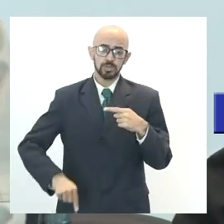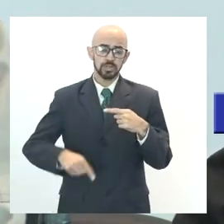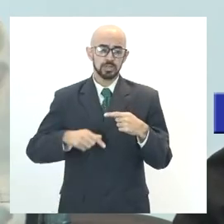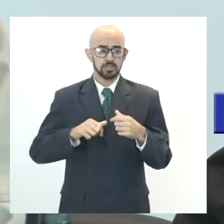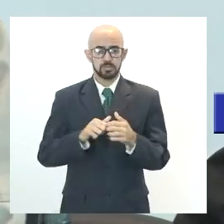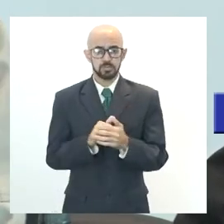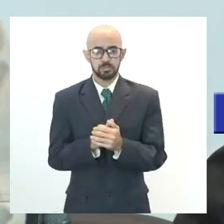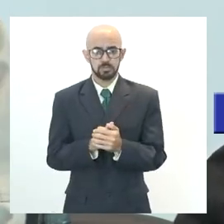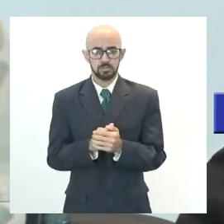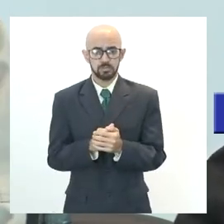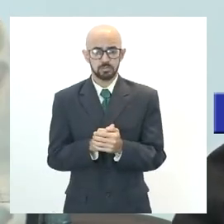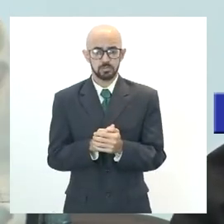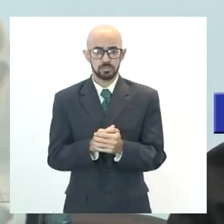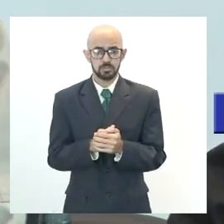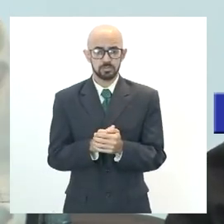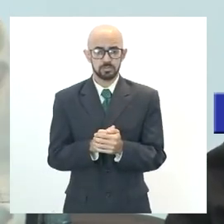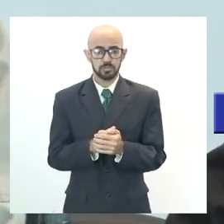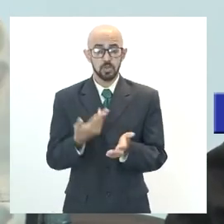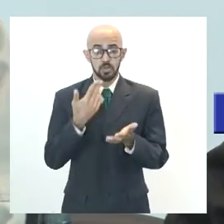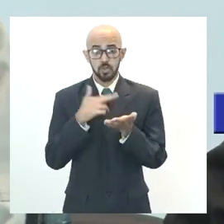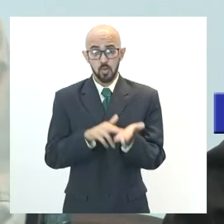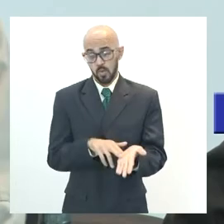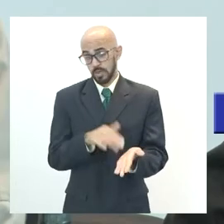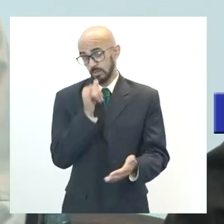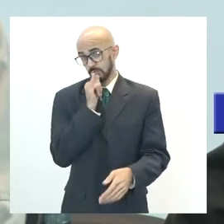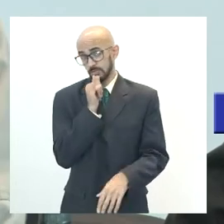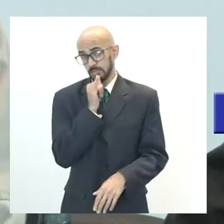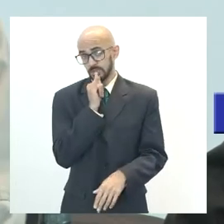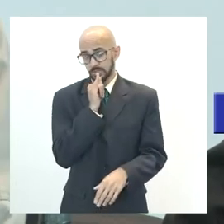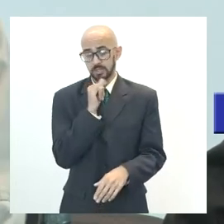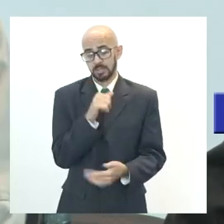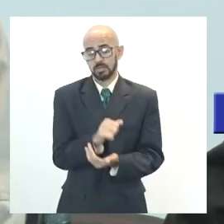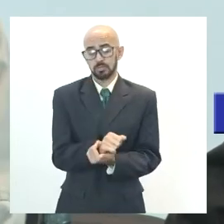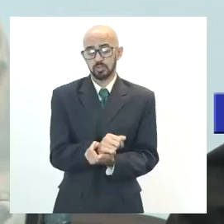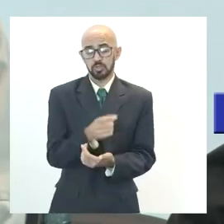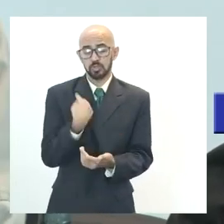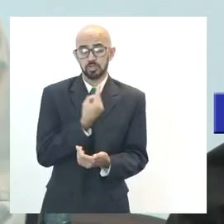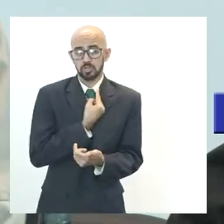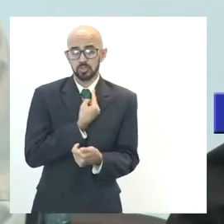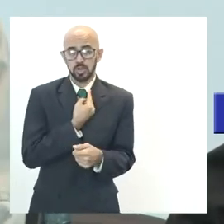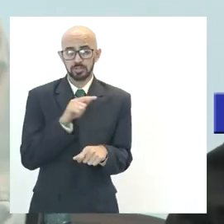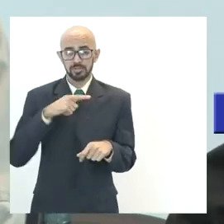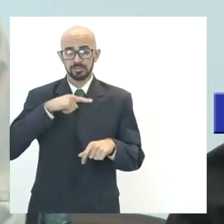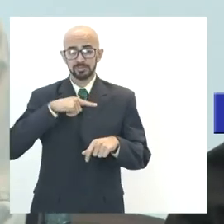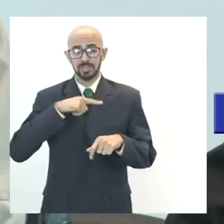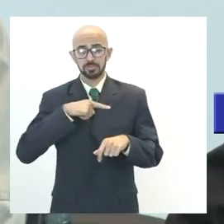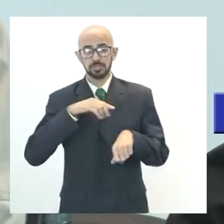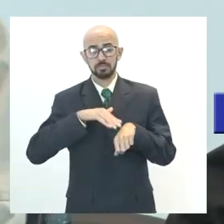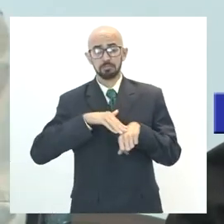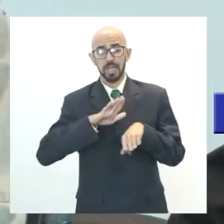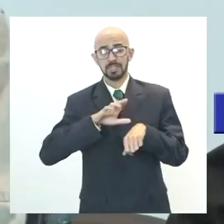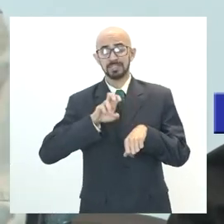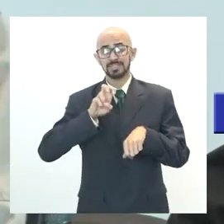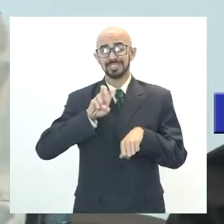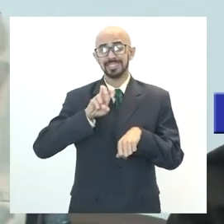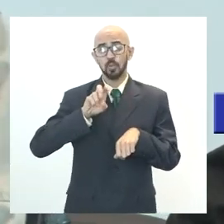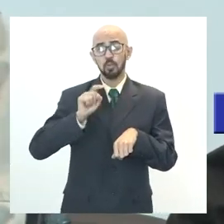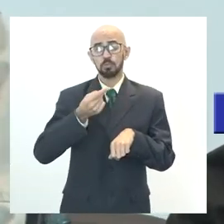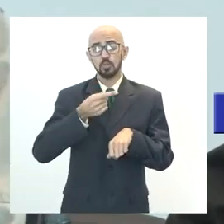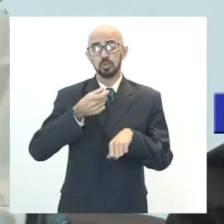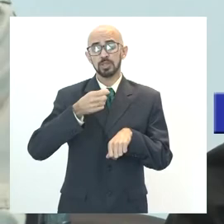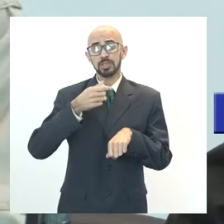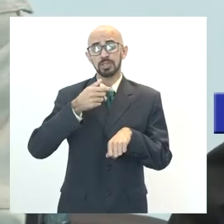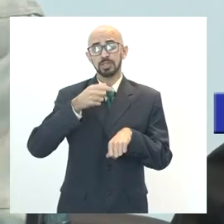simplificada nos correios por exemplos nós nós operamos em mais de 5.570